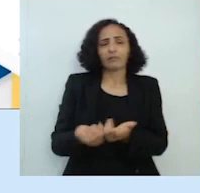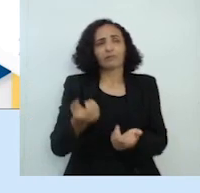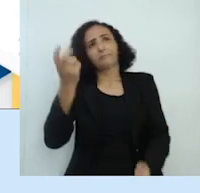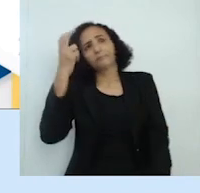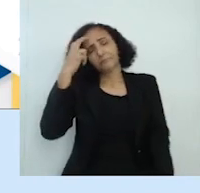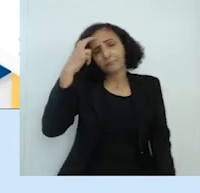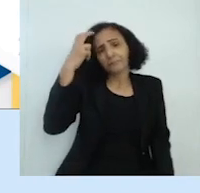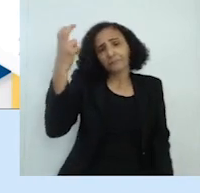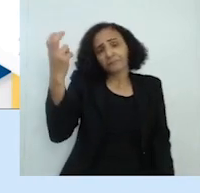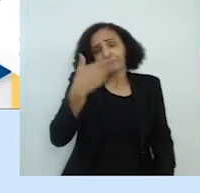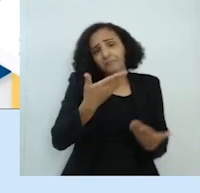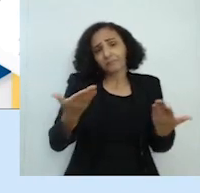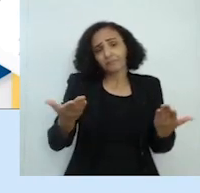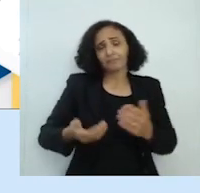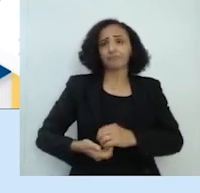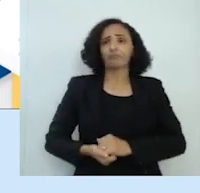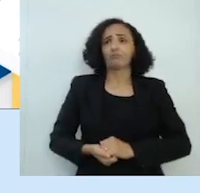intelectual.